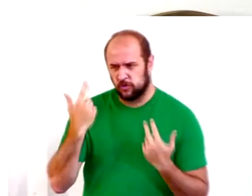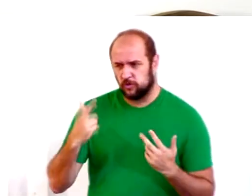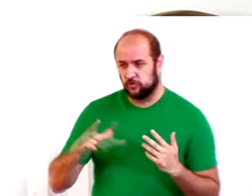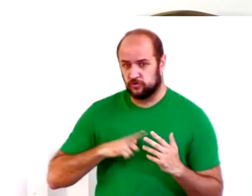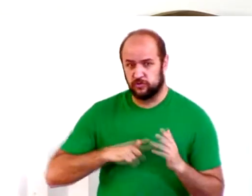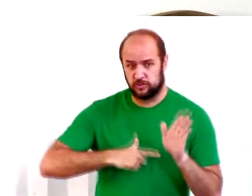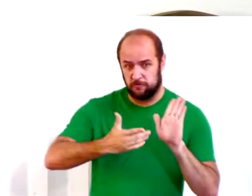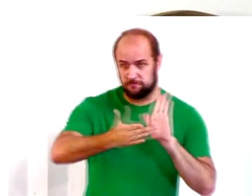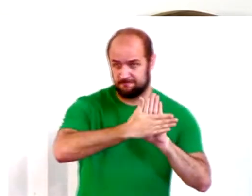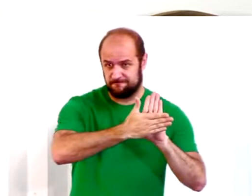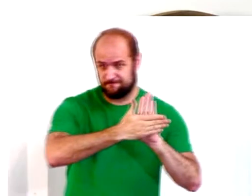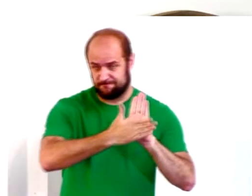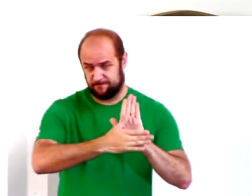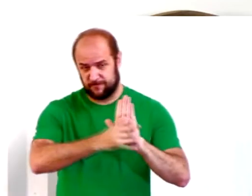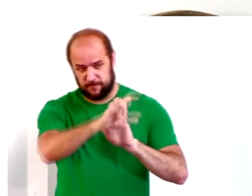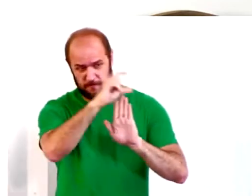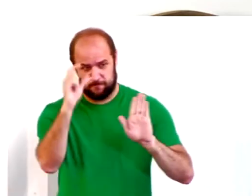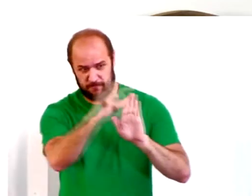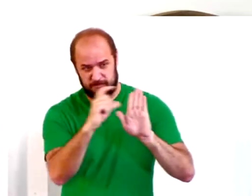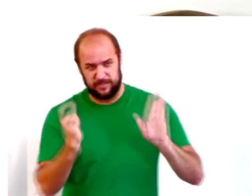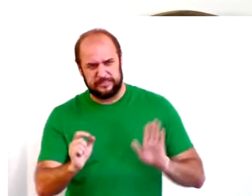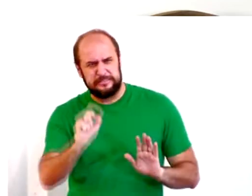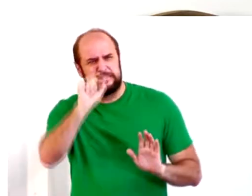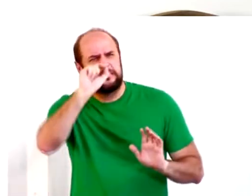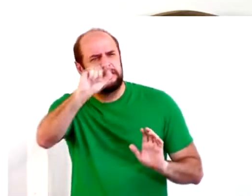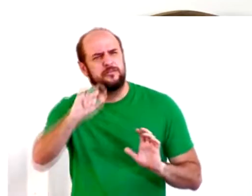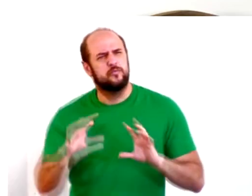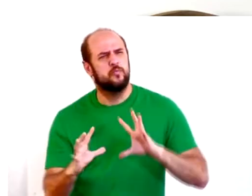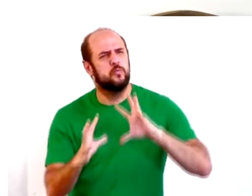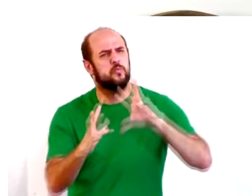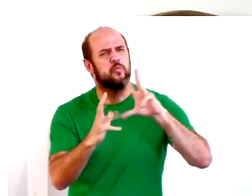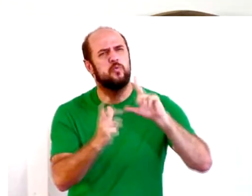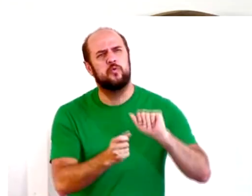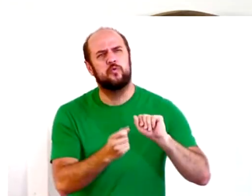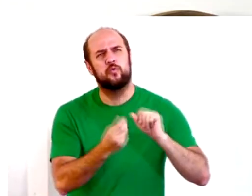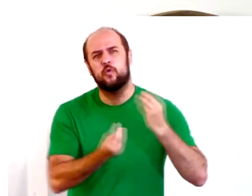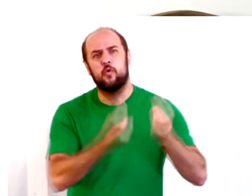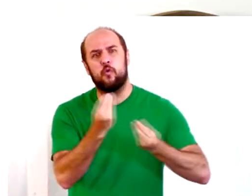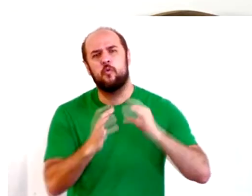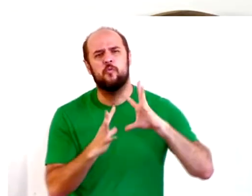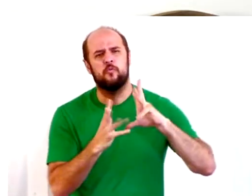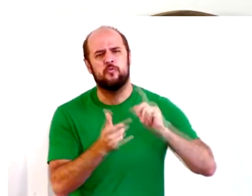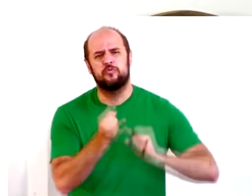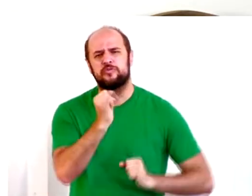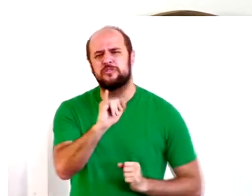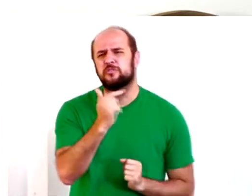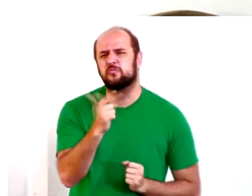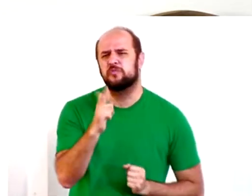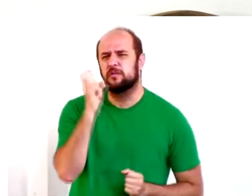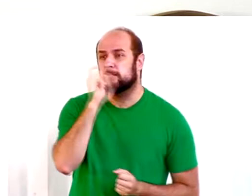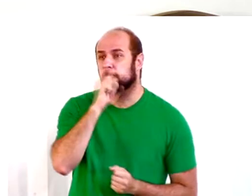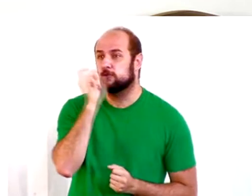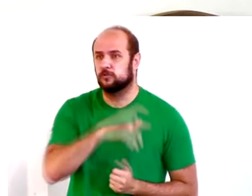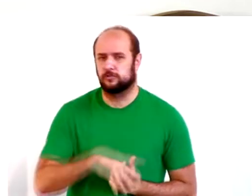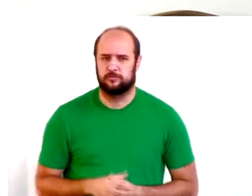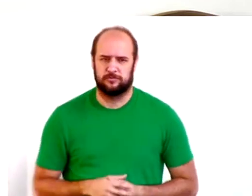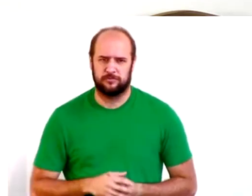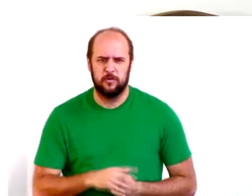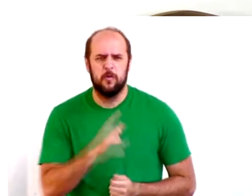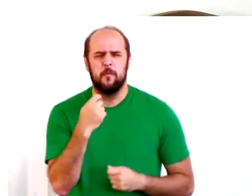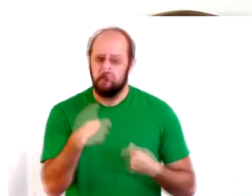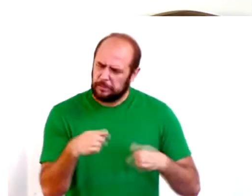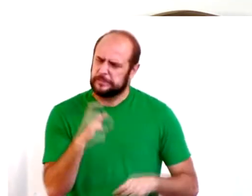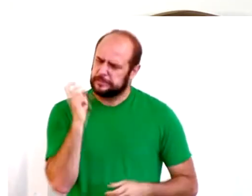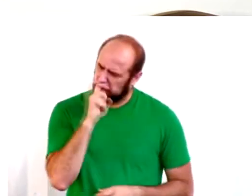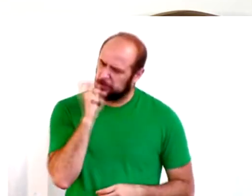sua capa dizendo: o que seria do mundo sem uma mentira? Como as pessoas podem viver sem uma mentirinha? É